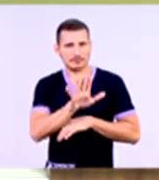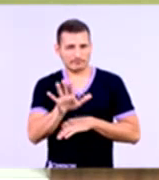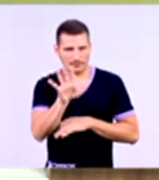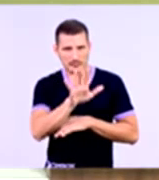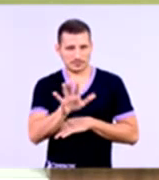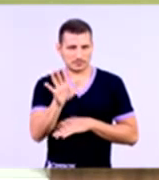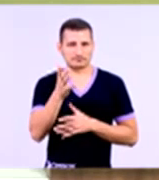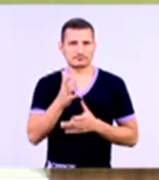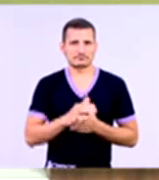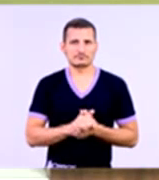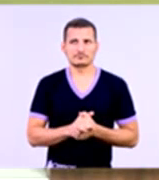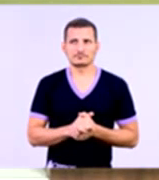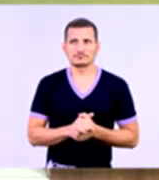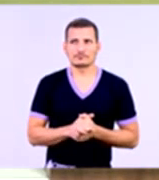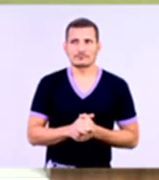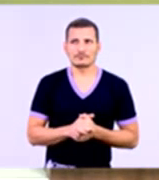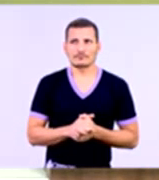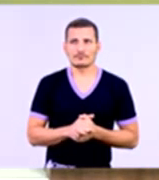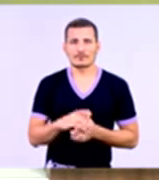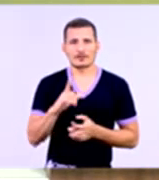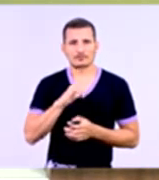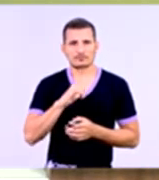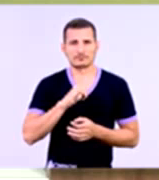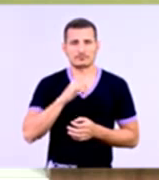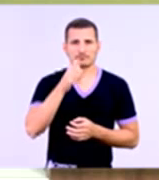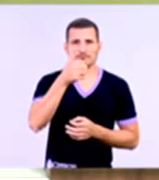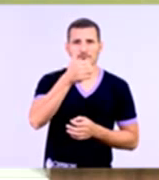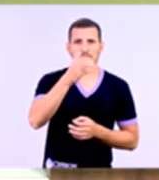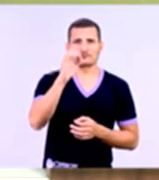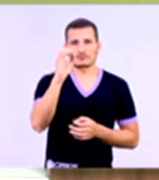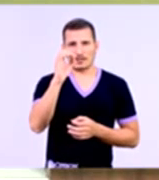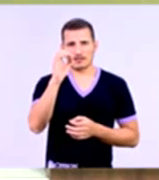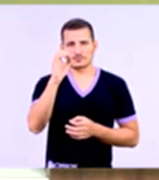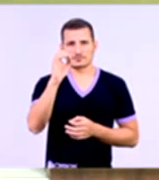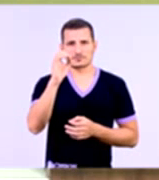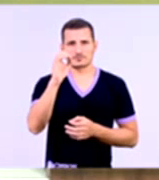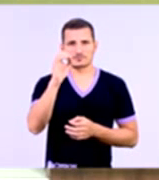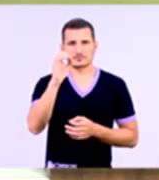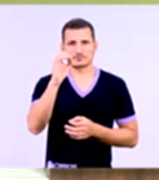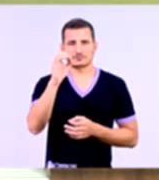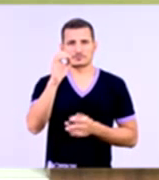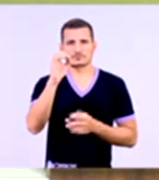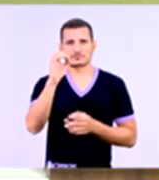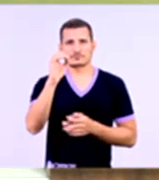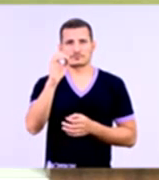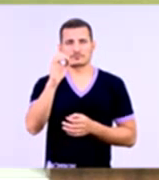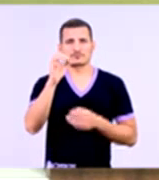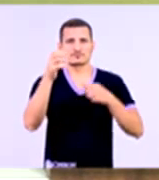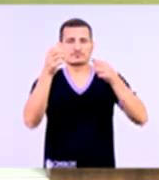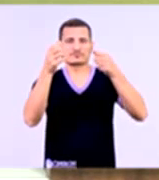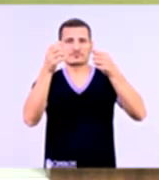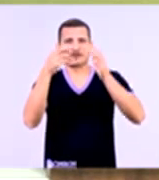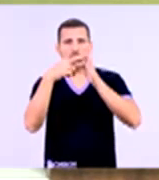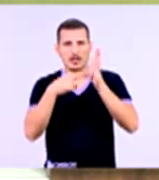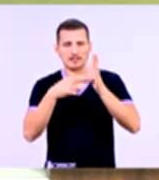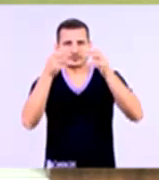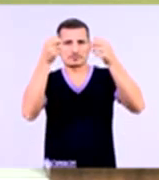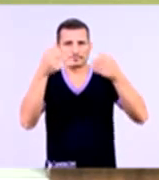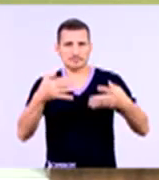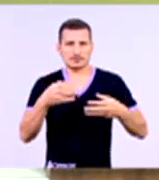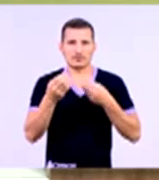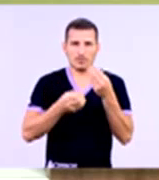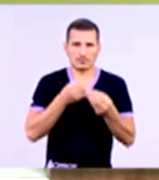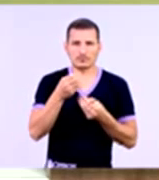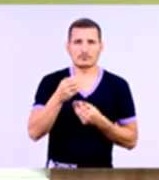homem-máquina, mas existem as 10 heurísticas de Nielsen, né? As famosas 10 heurísticas de Nielsen, que fala basicamente de feedback,